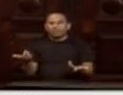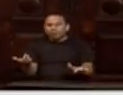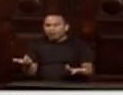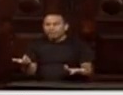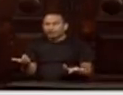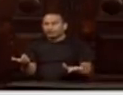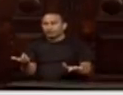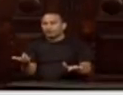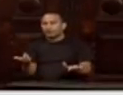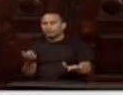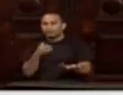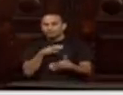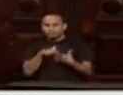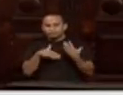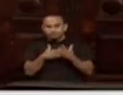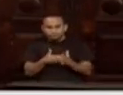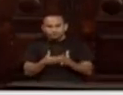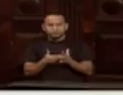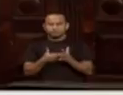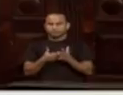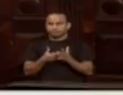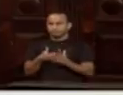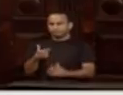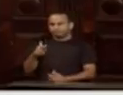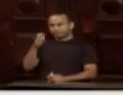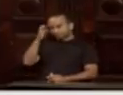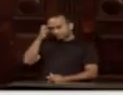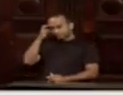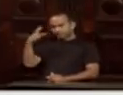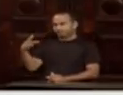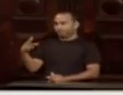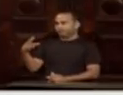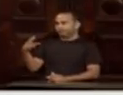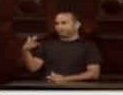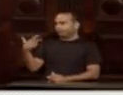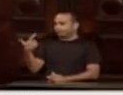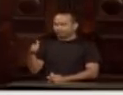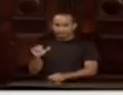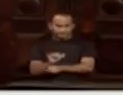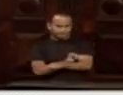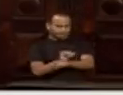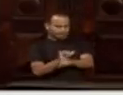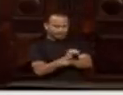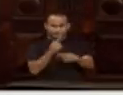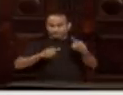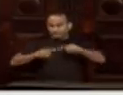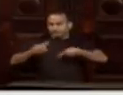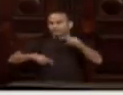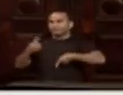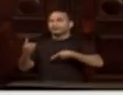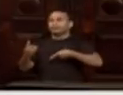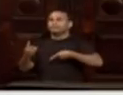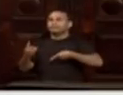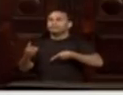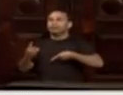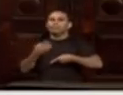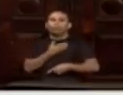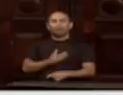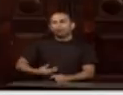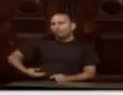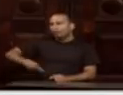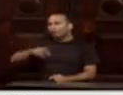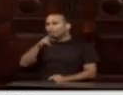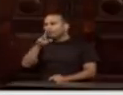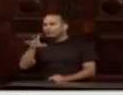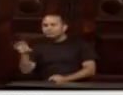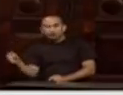além de tudo incompetente além de tudo é um pingo de estratégia política do governador pezão é impressionante como